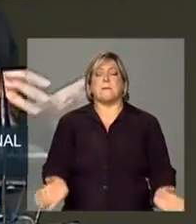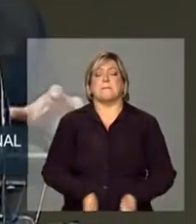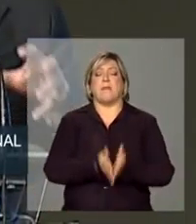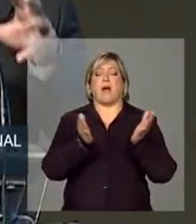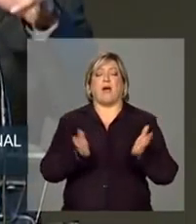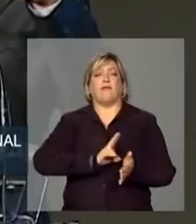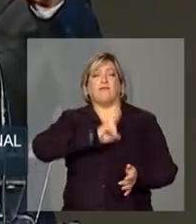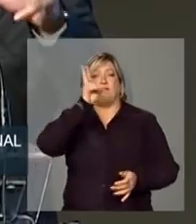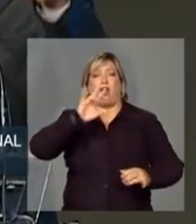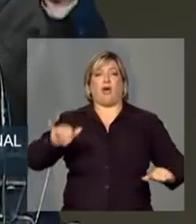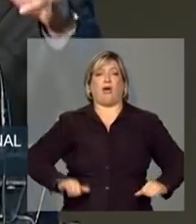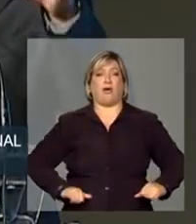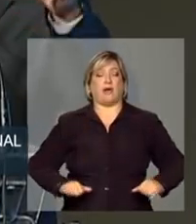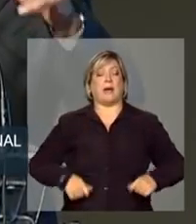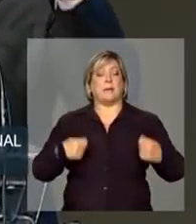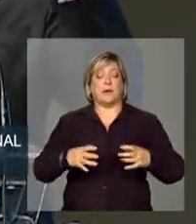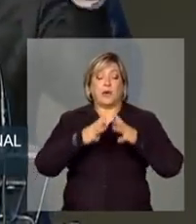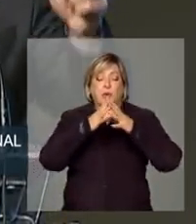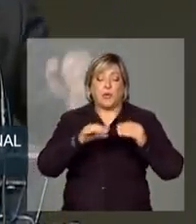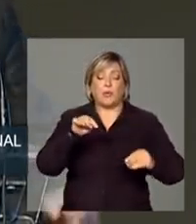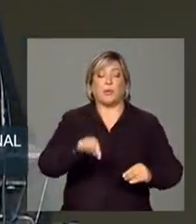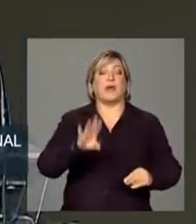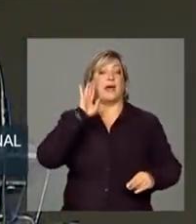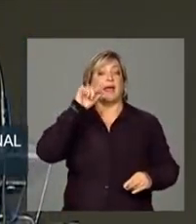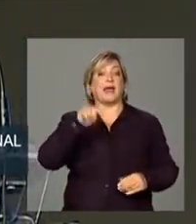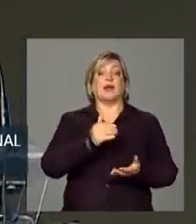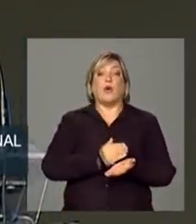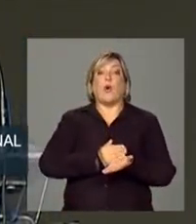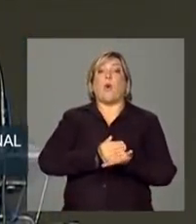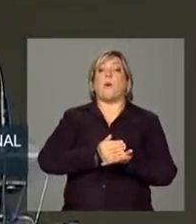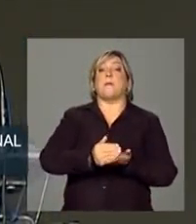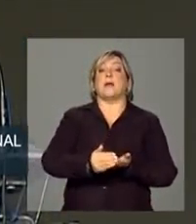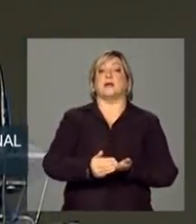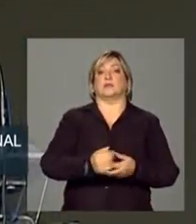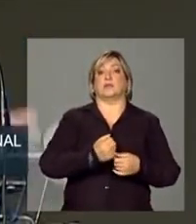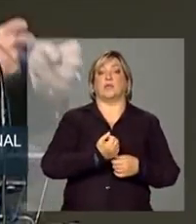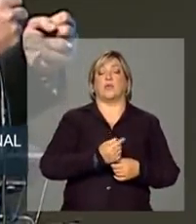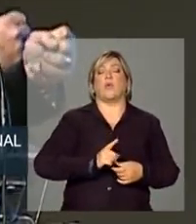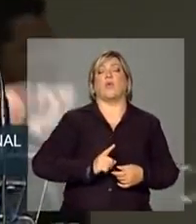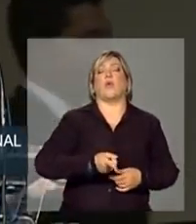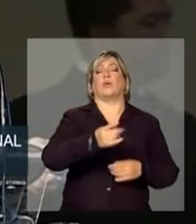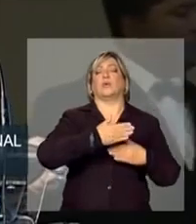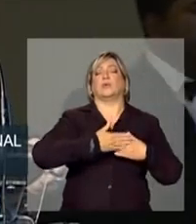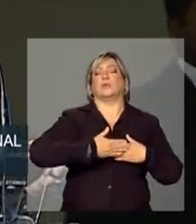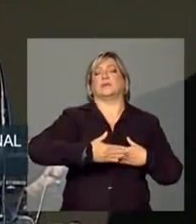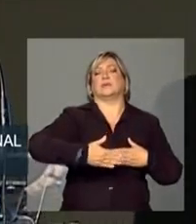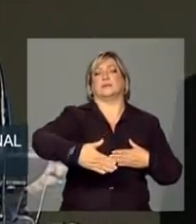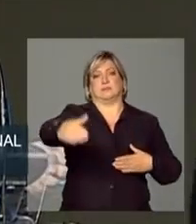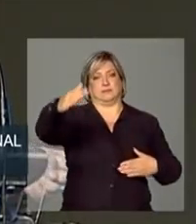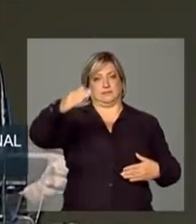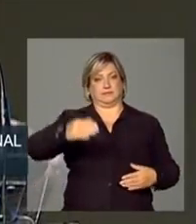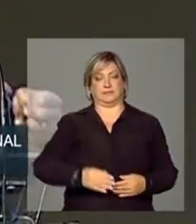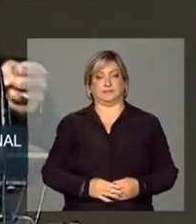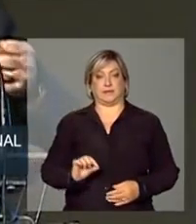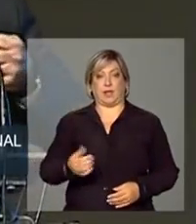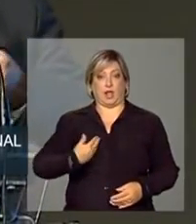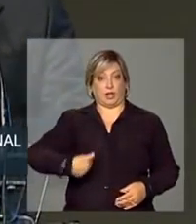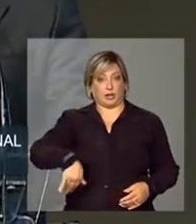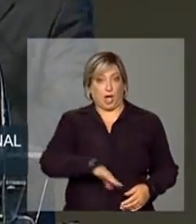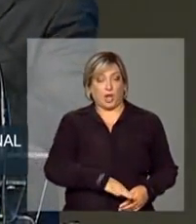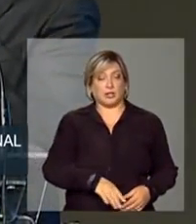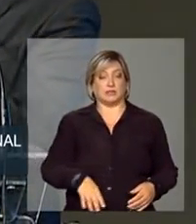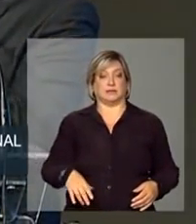foram importantes, mas é importante que a gente afirme que ainda tem muito para fazer.